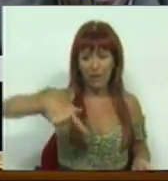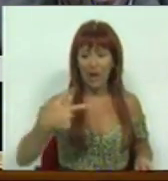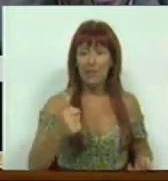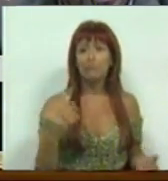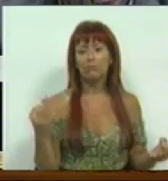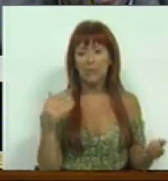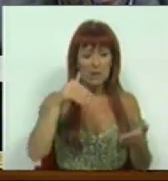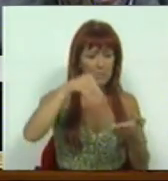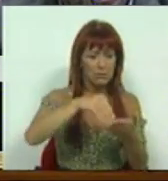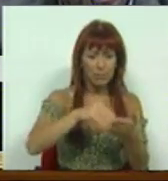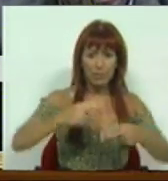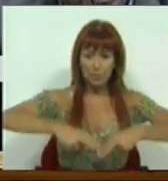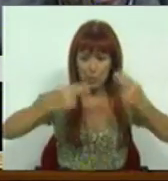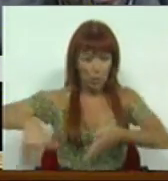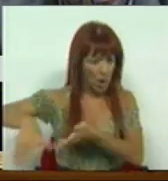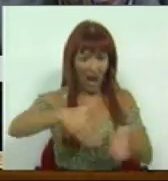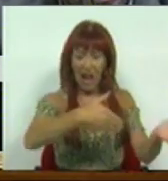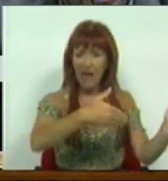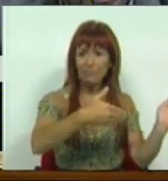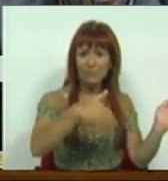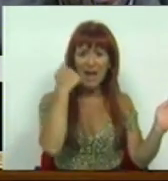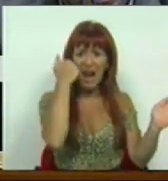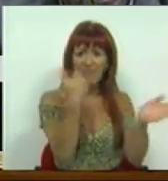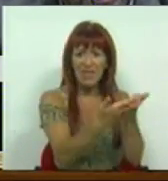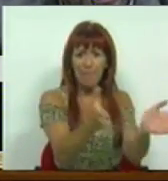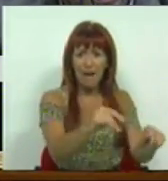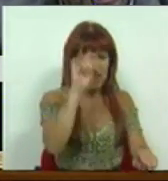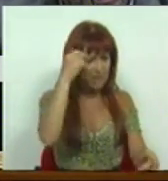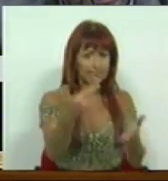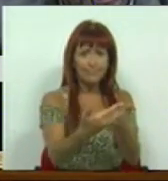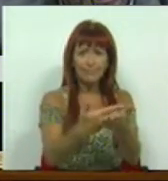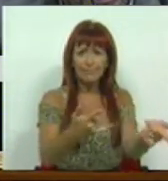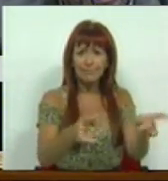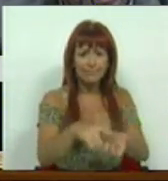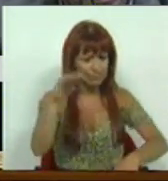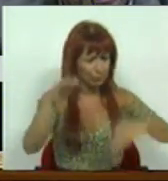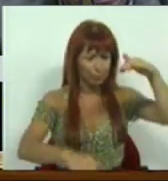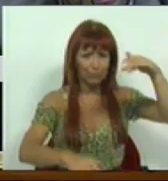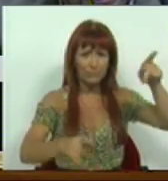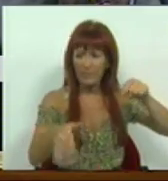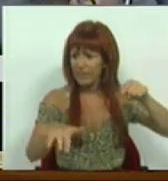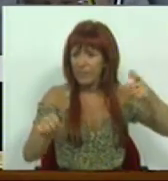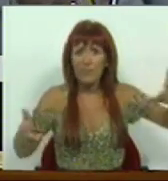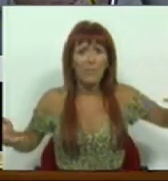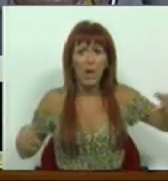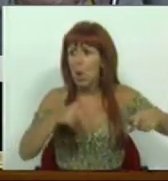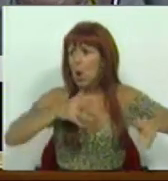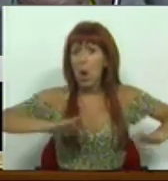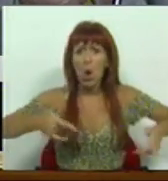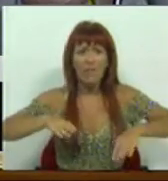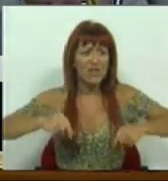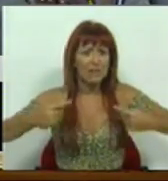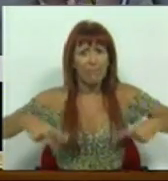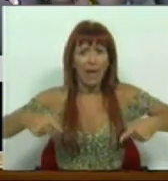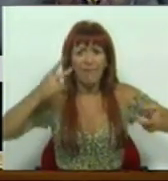evidentemente, a introdução de portagens nesta via só vai agravar a crise económica, a desigualdade e a situação dramática que a